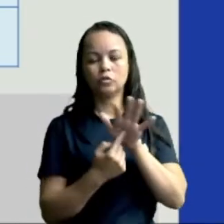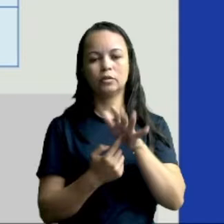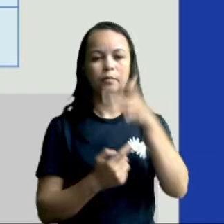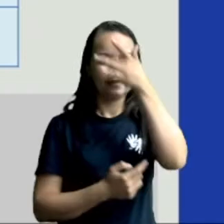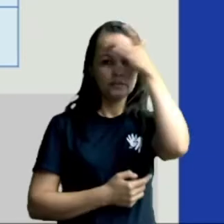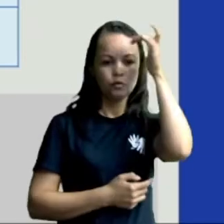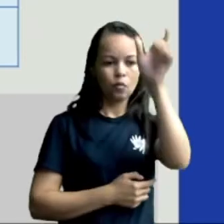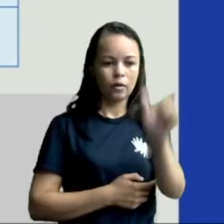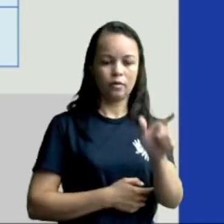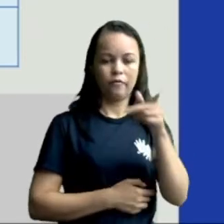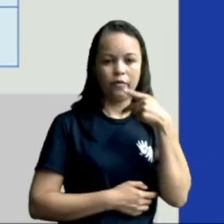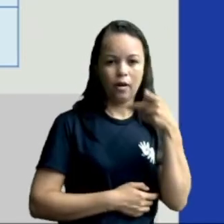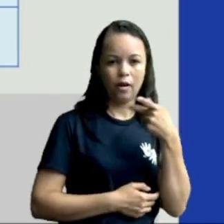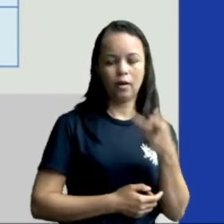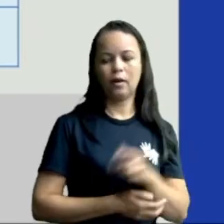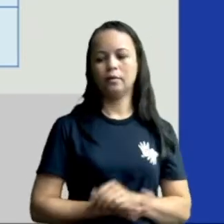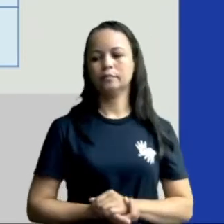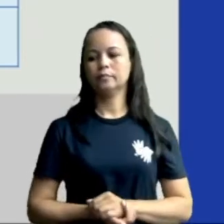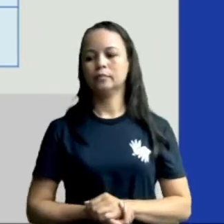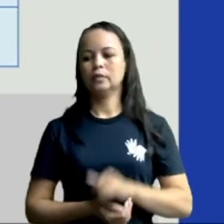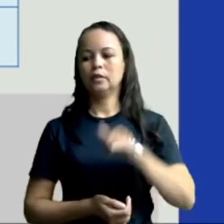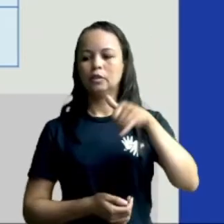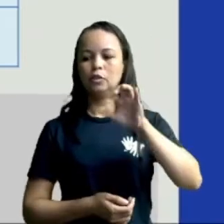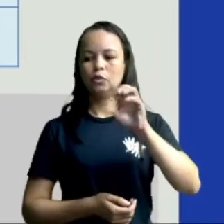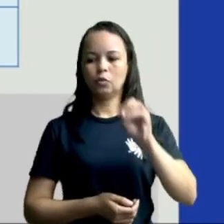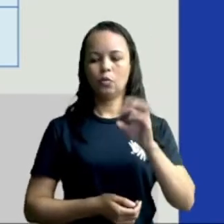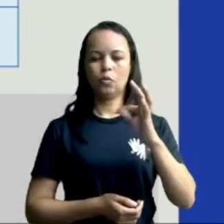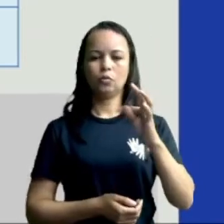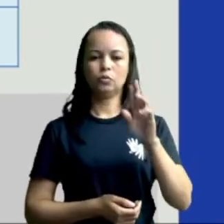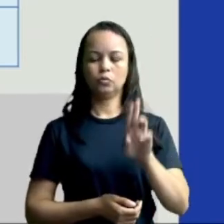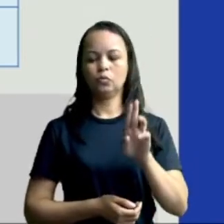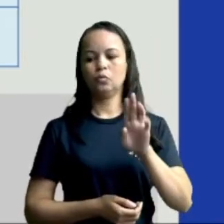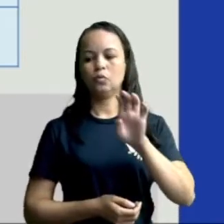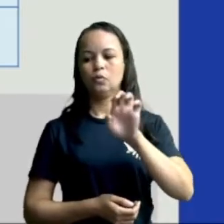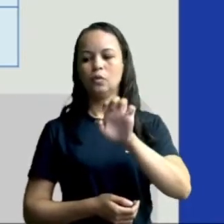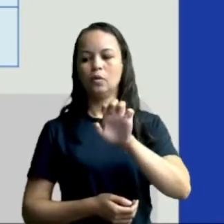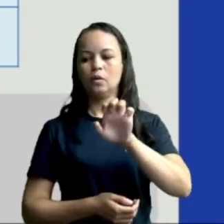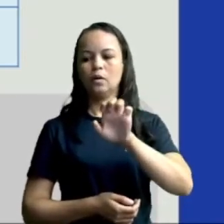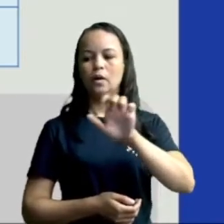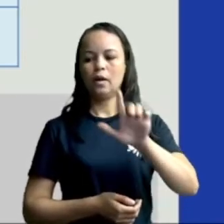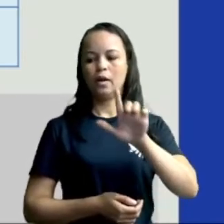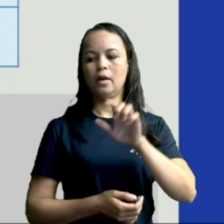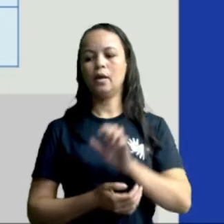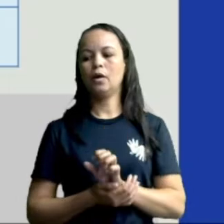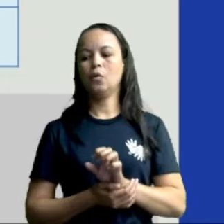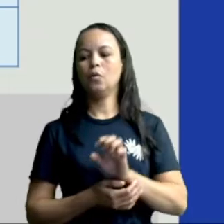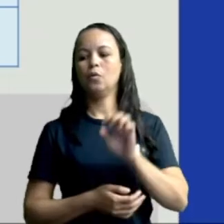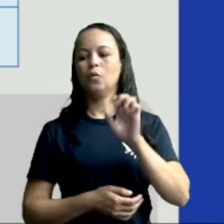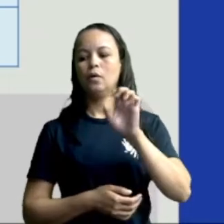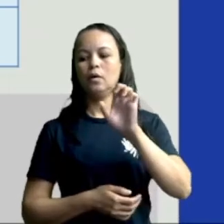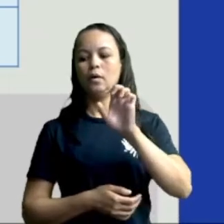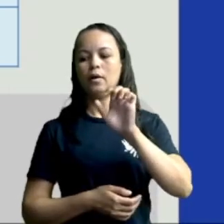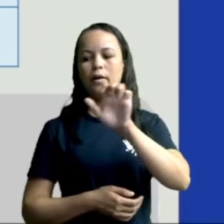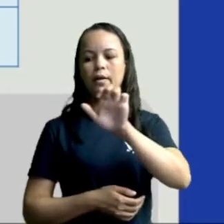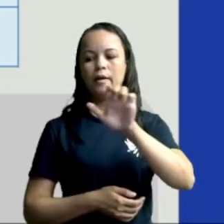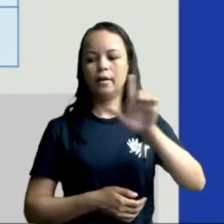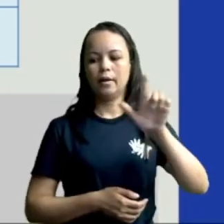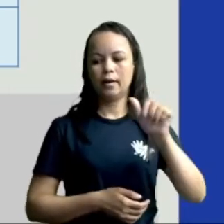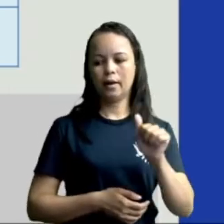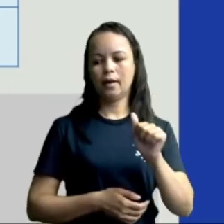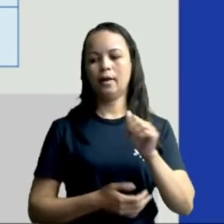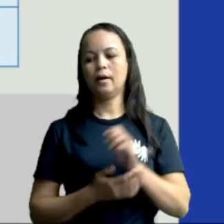está falando. Eu, tu, ele, ella e usted, nosotros y